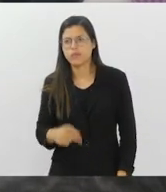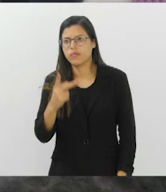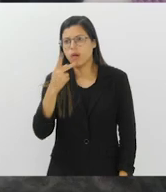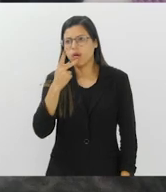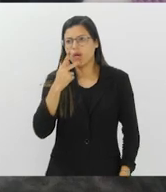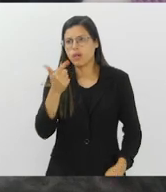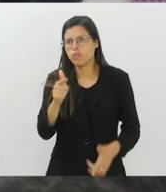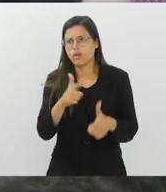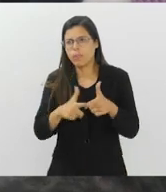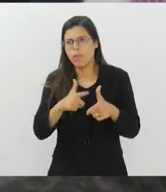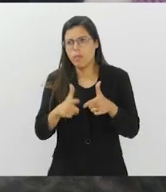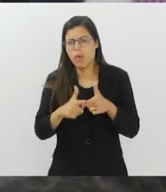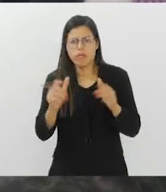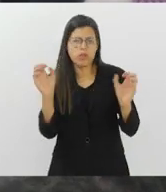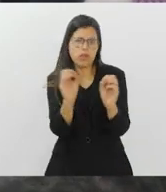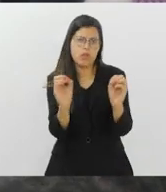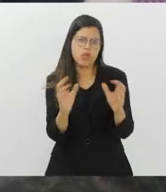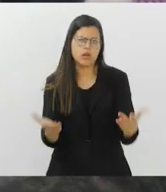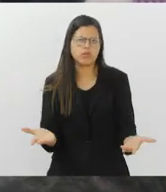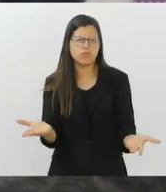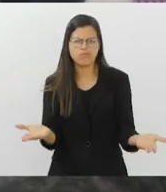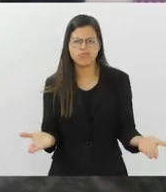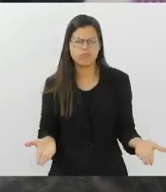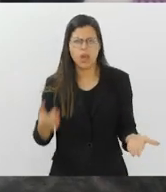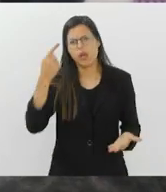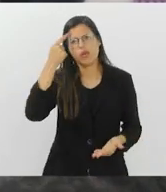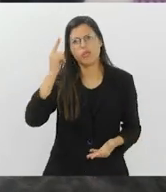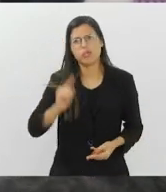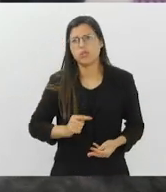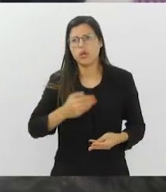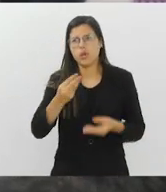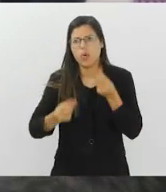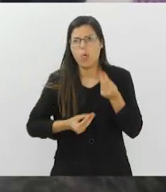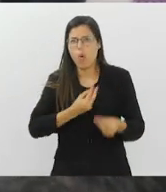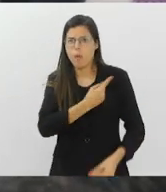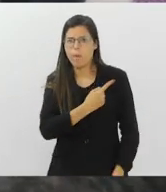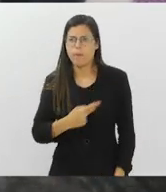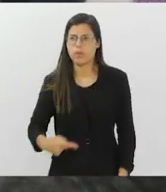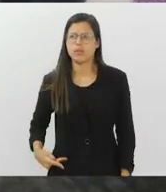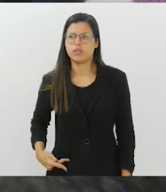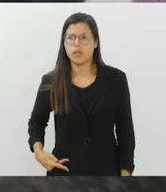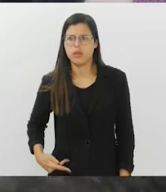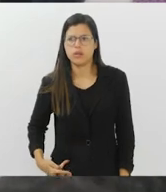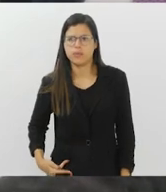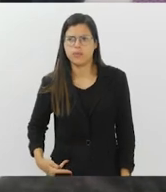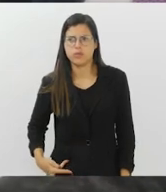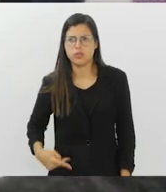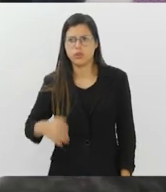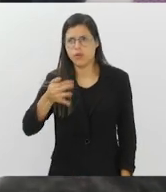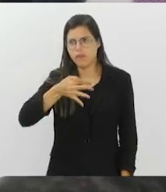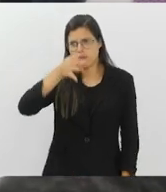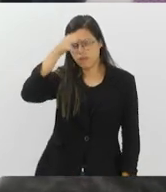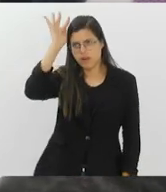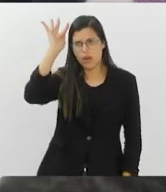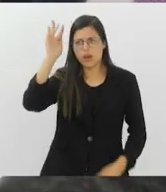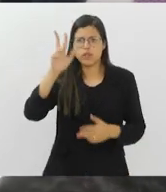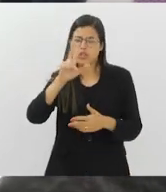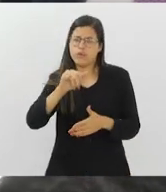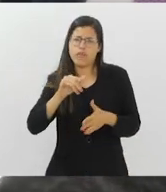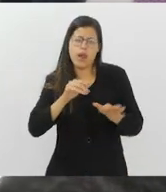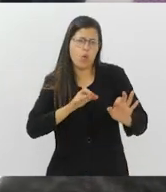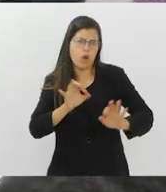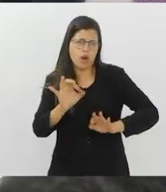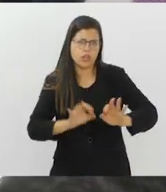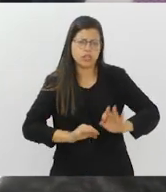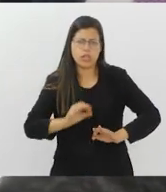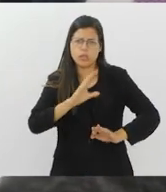que não tem problema nenhum, aí eu não sei como é que o nosso presidente Fred Pacheco vai conduzir essa